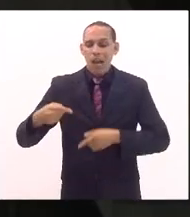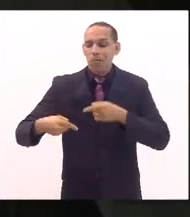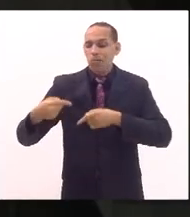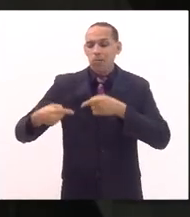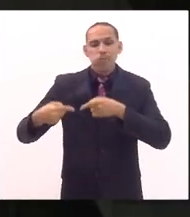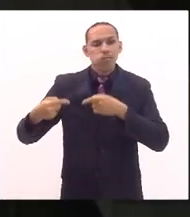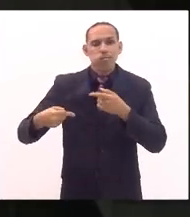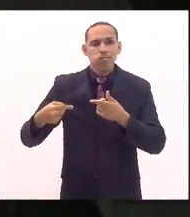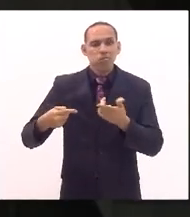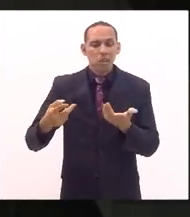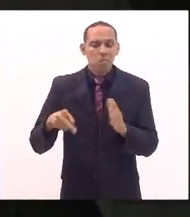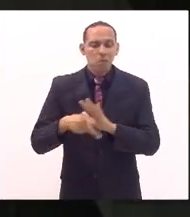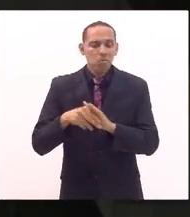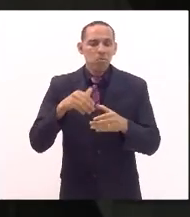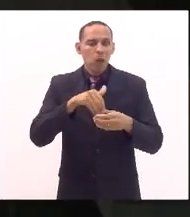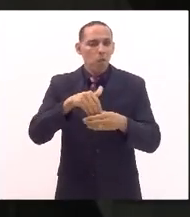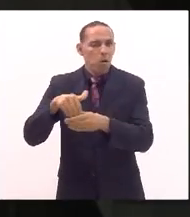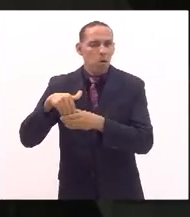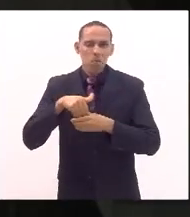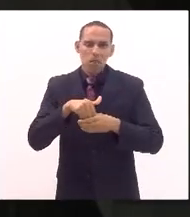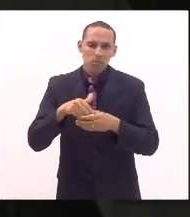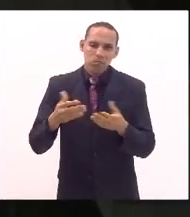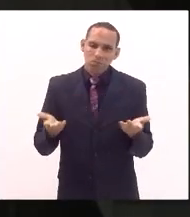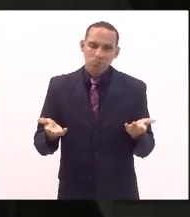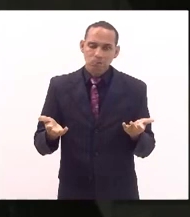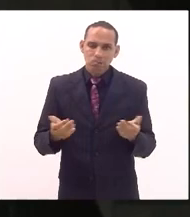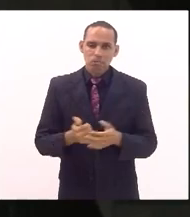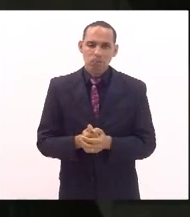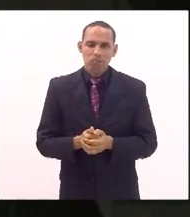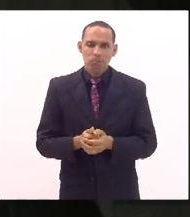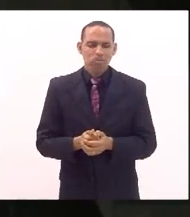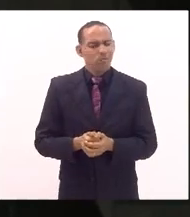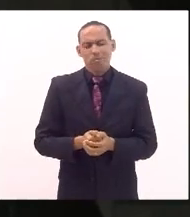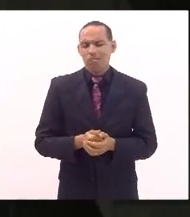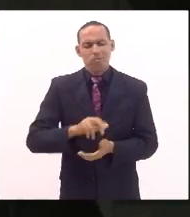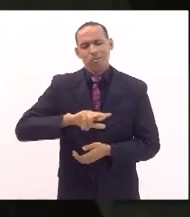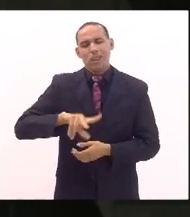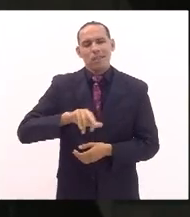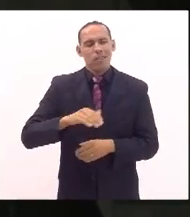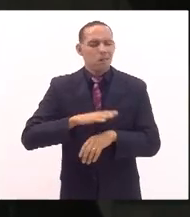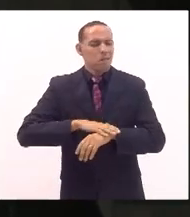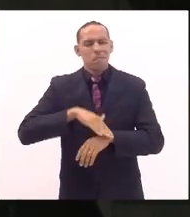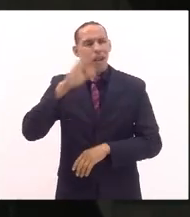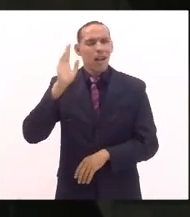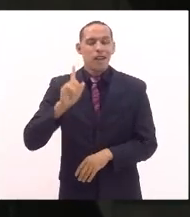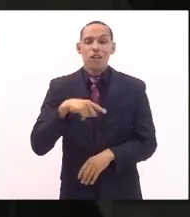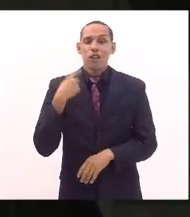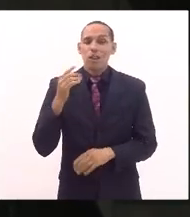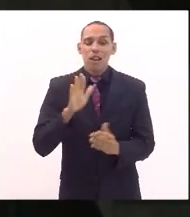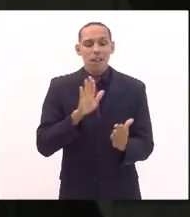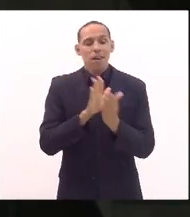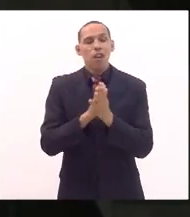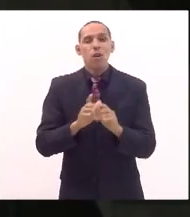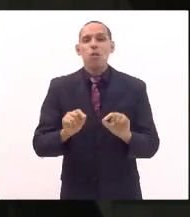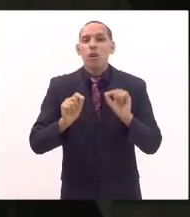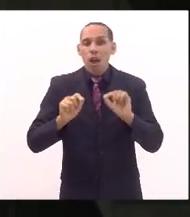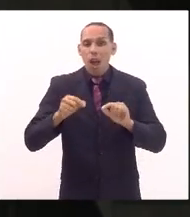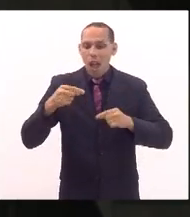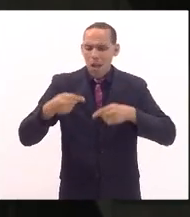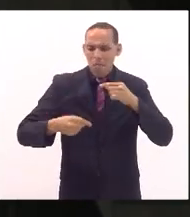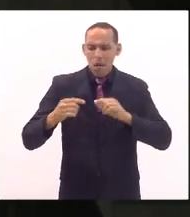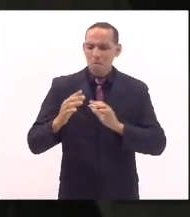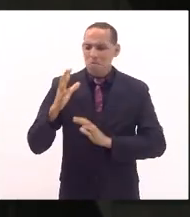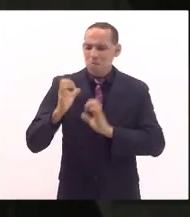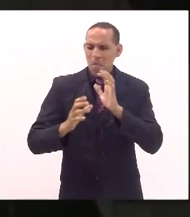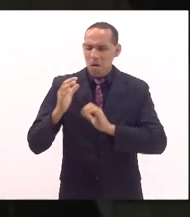embate de natureza eleitoral imagina muito mais do que isso nós vamos enfrentar o embate